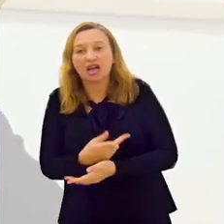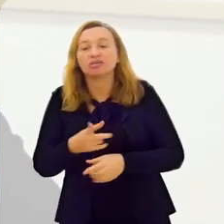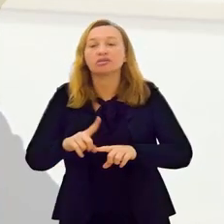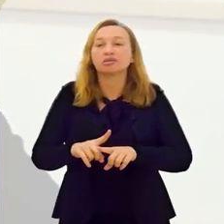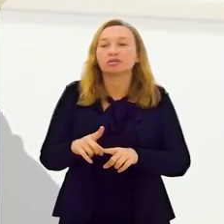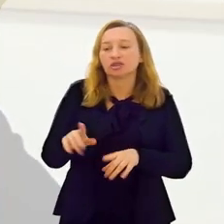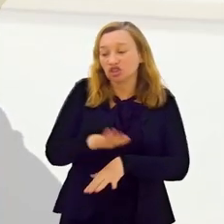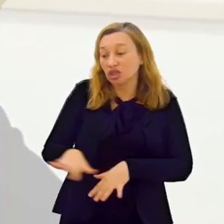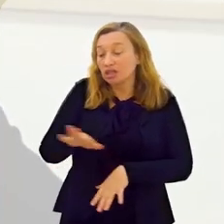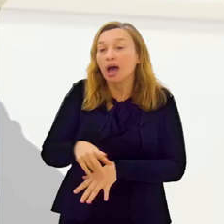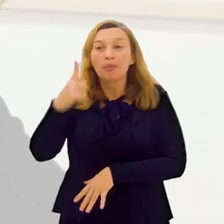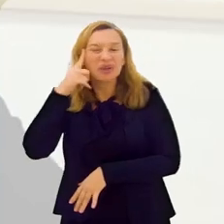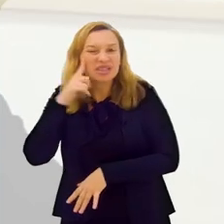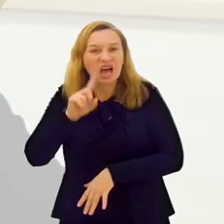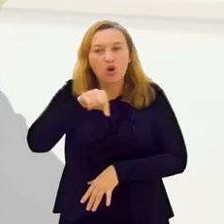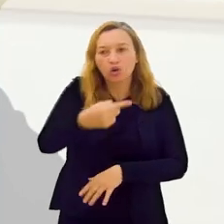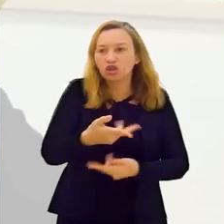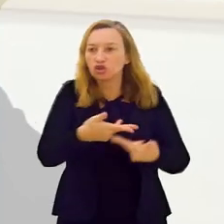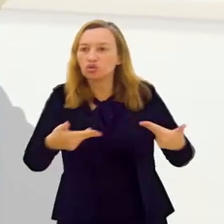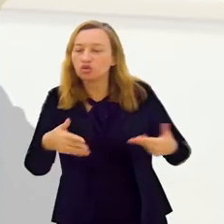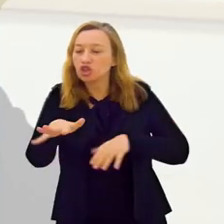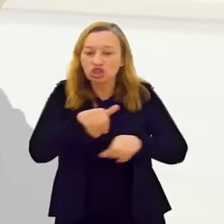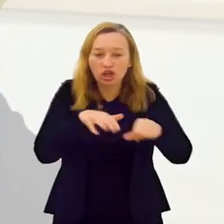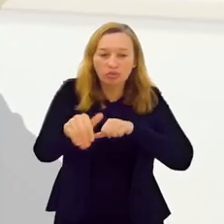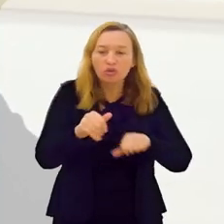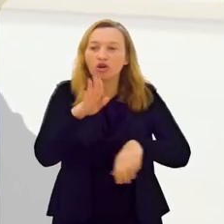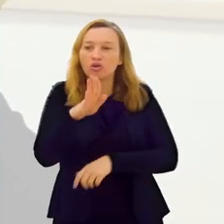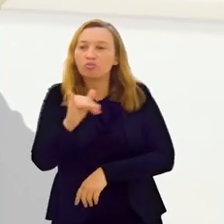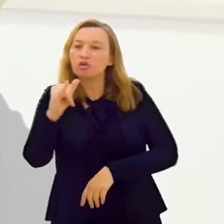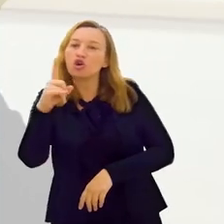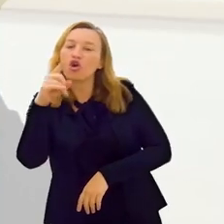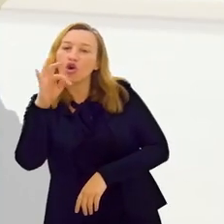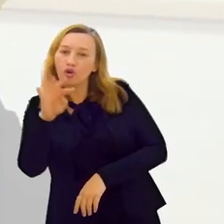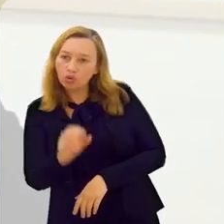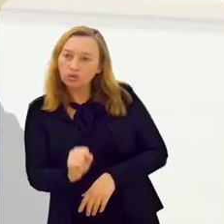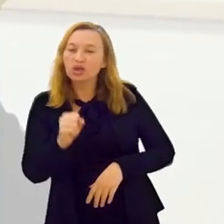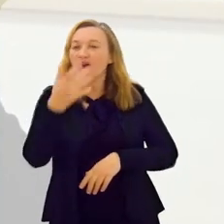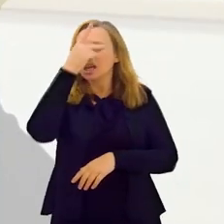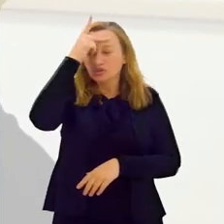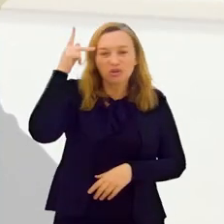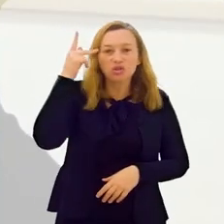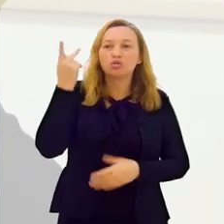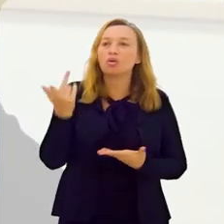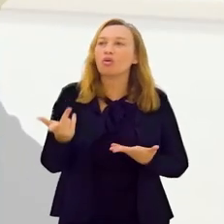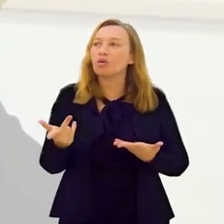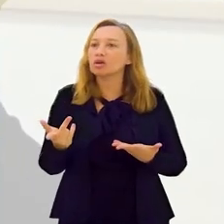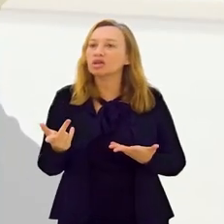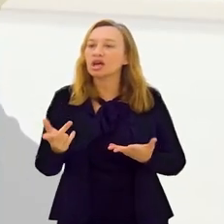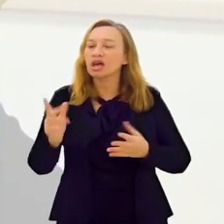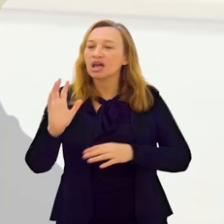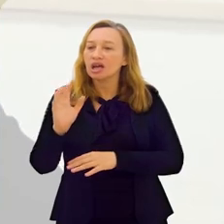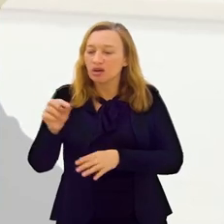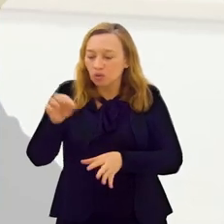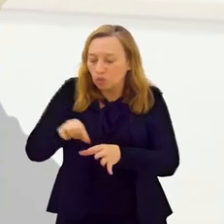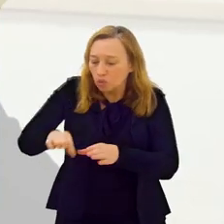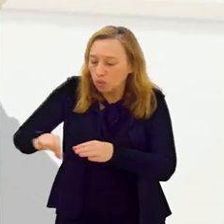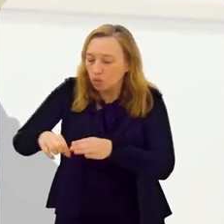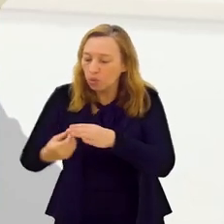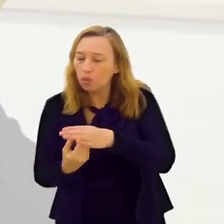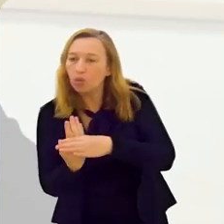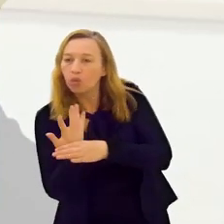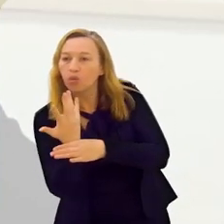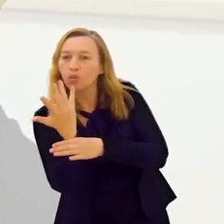para as crianças, né? Se eu pensar, outra coisa que tem que ser pensada, chamem os biólogos, chamem as pessoas,